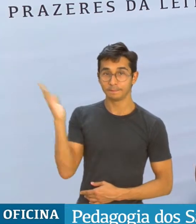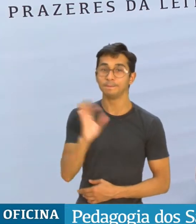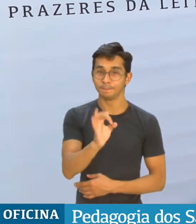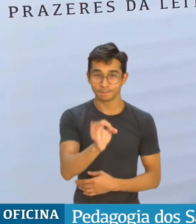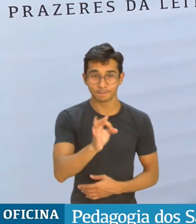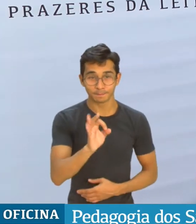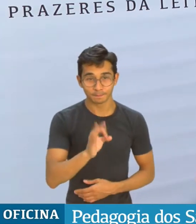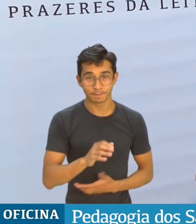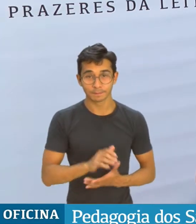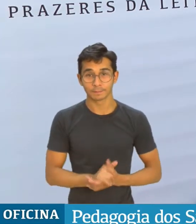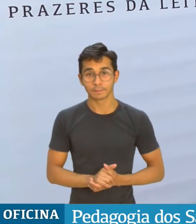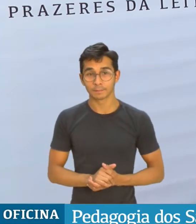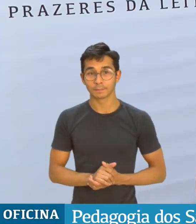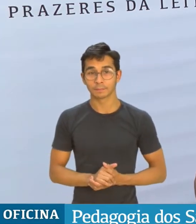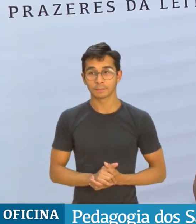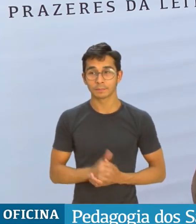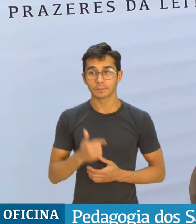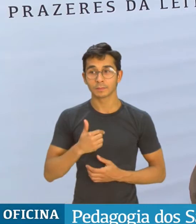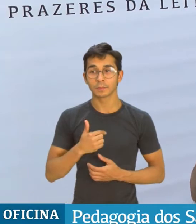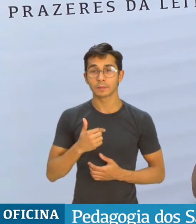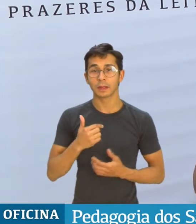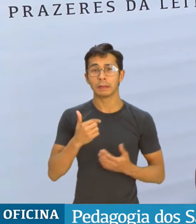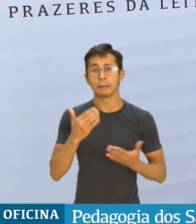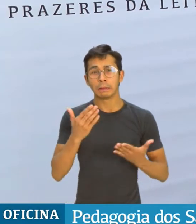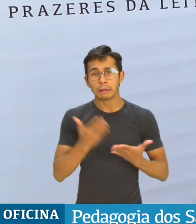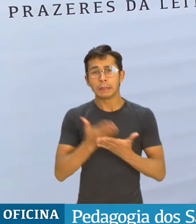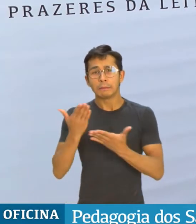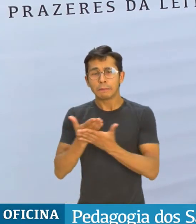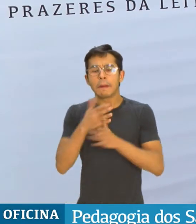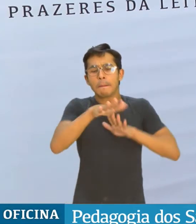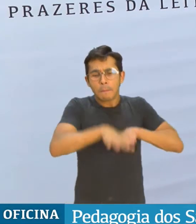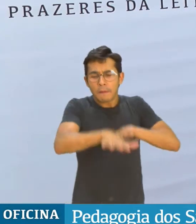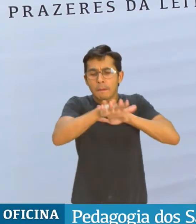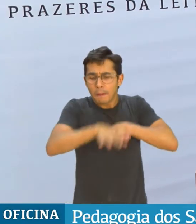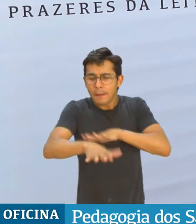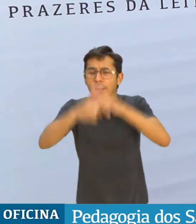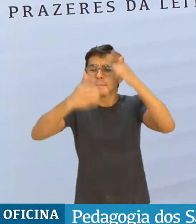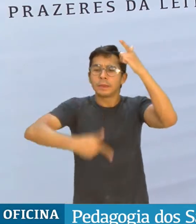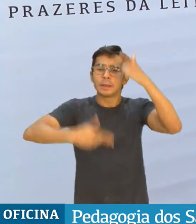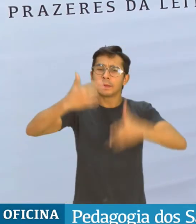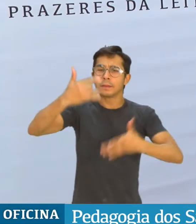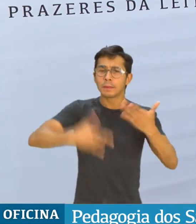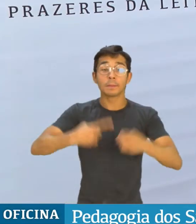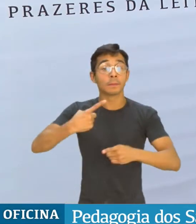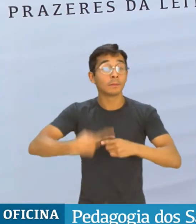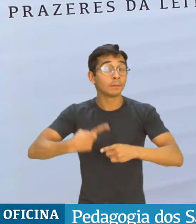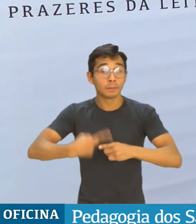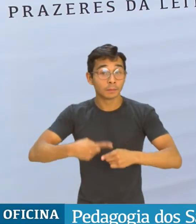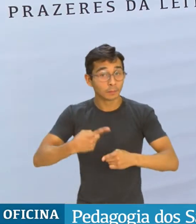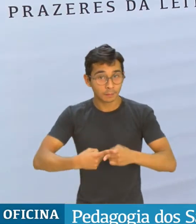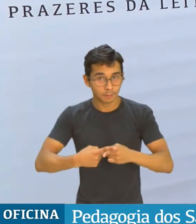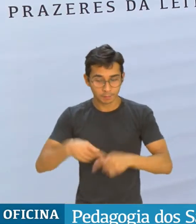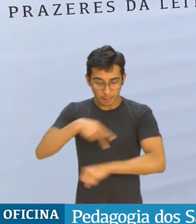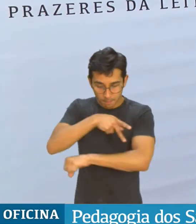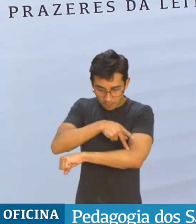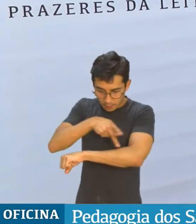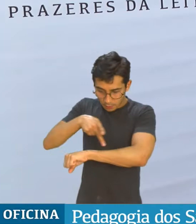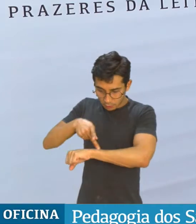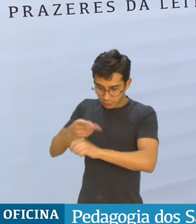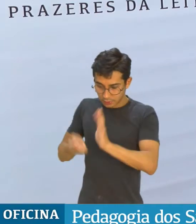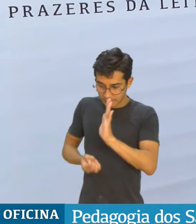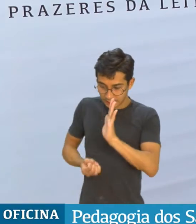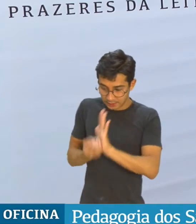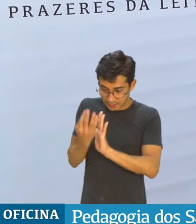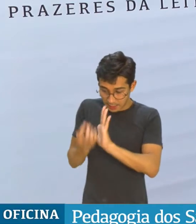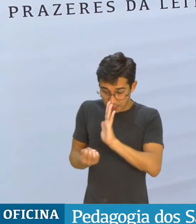E antes da gente falar sobre por que eu estou falando sobre todos esses movimentos, né? Porque não dá para pensar numa pedagogia dos saraus que